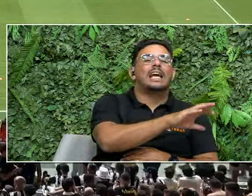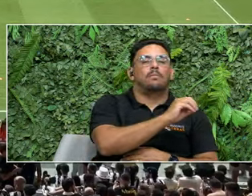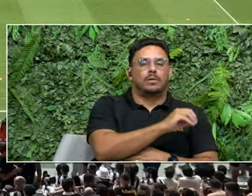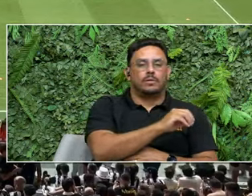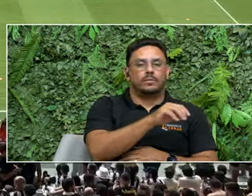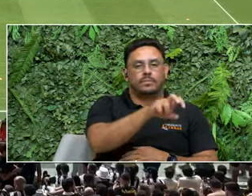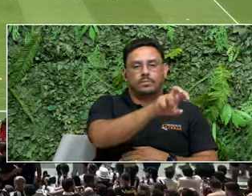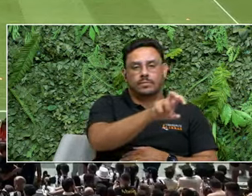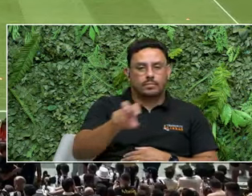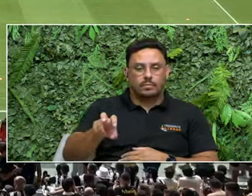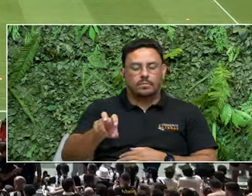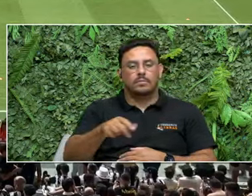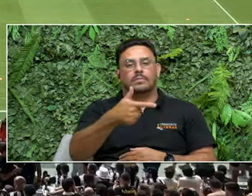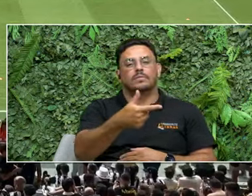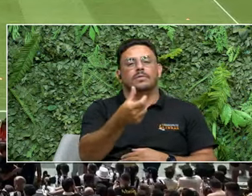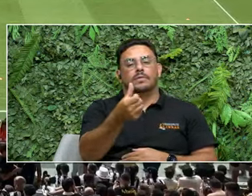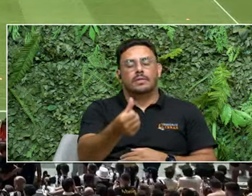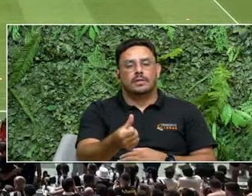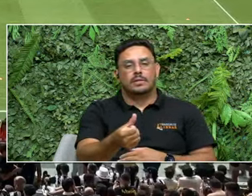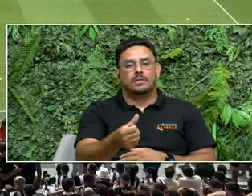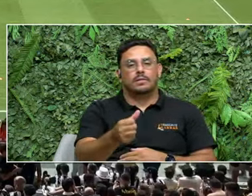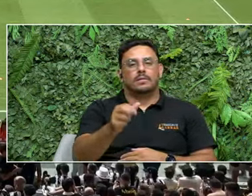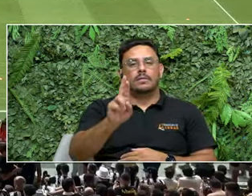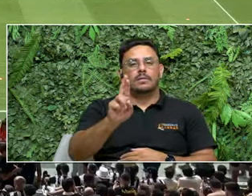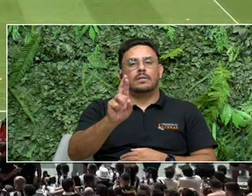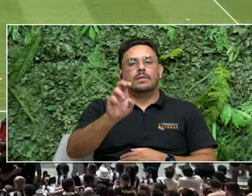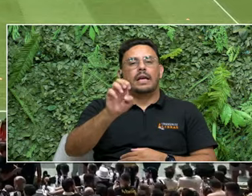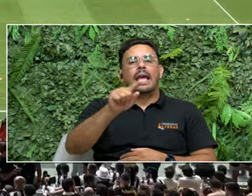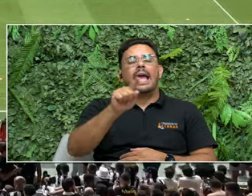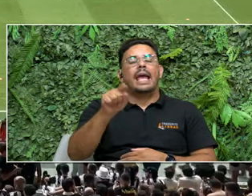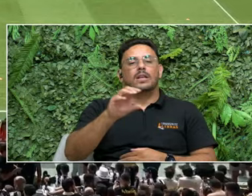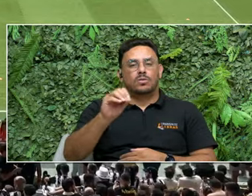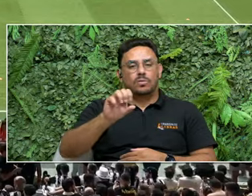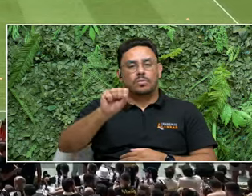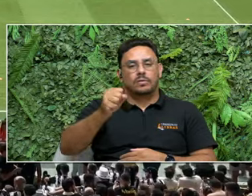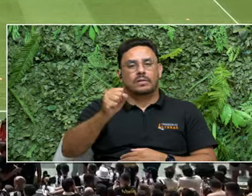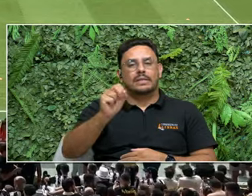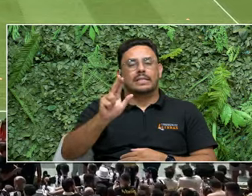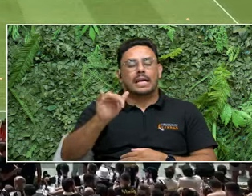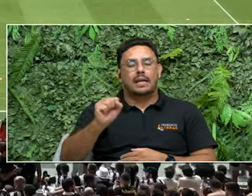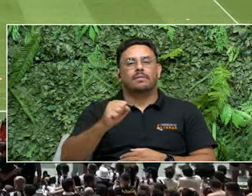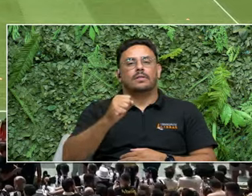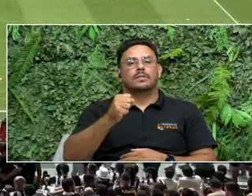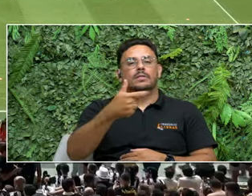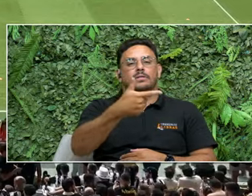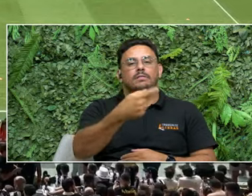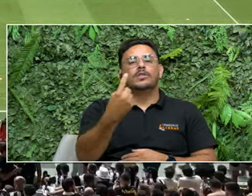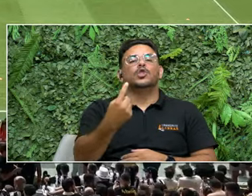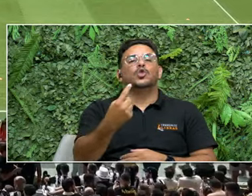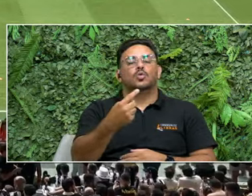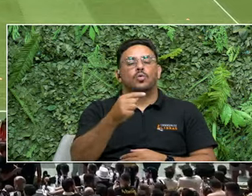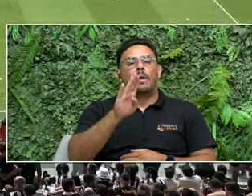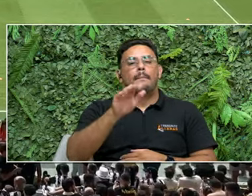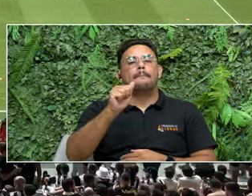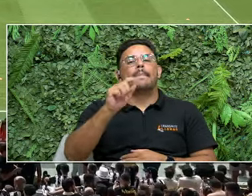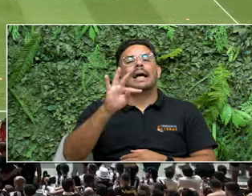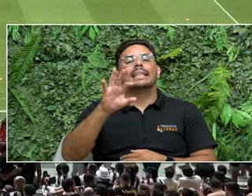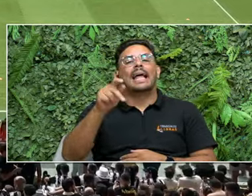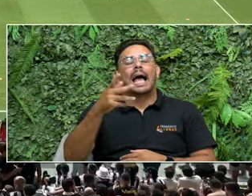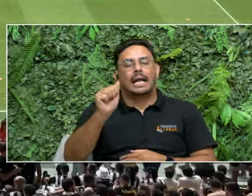linha de c tem 26 Renzo Saria 21 Rodrigo batalha